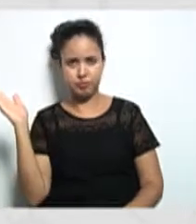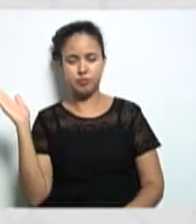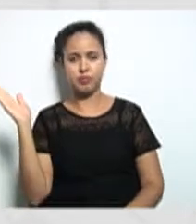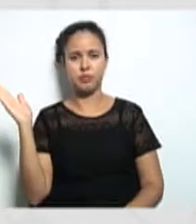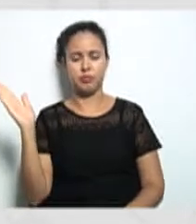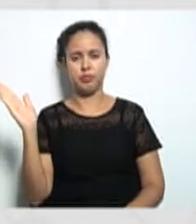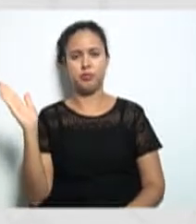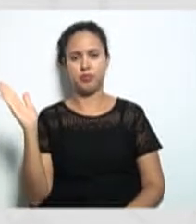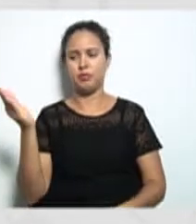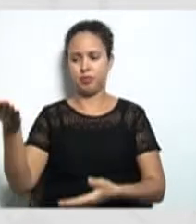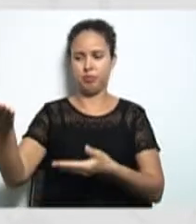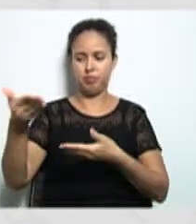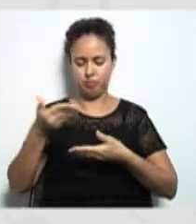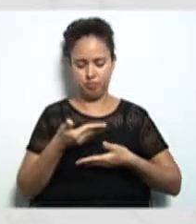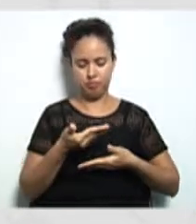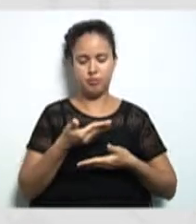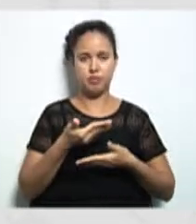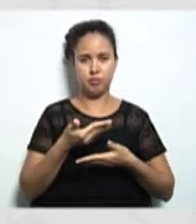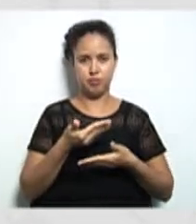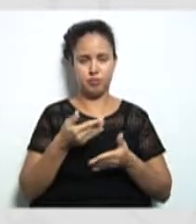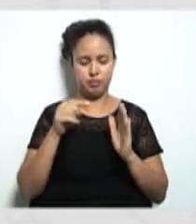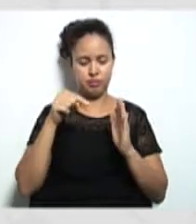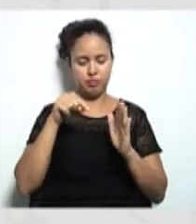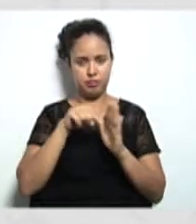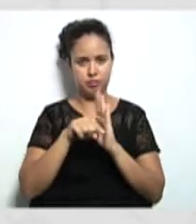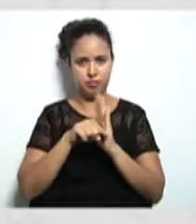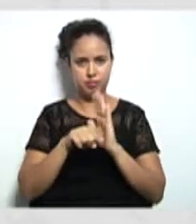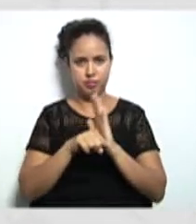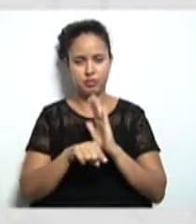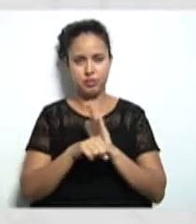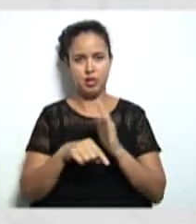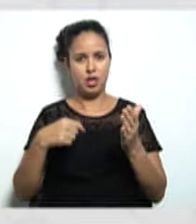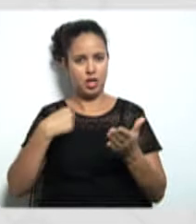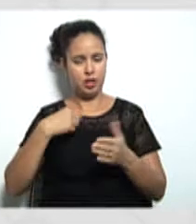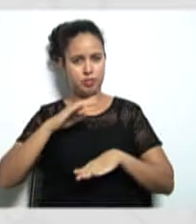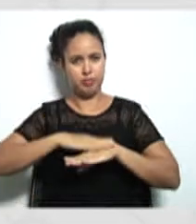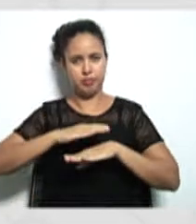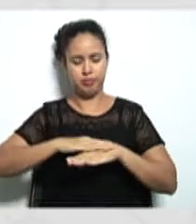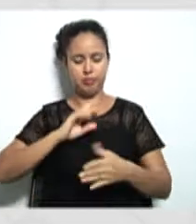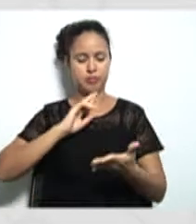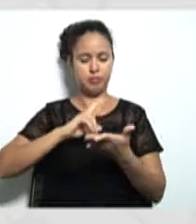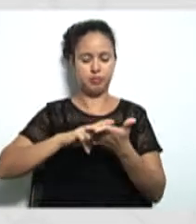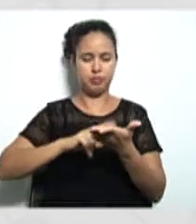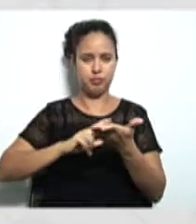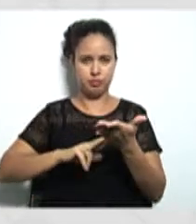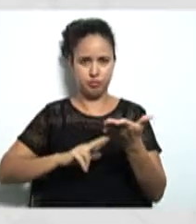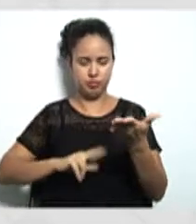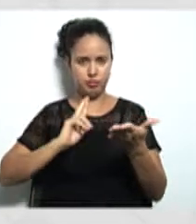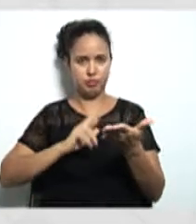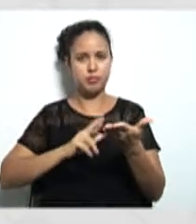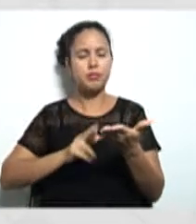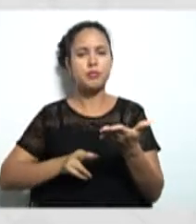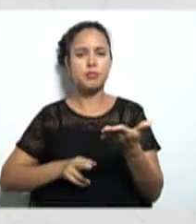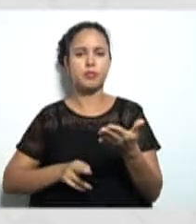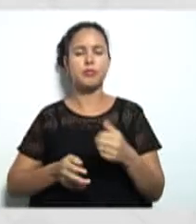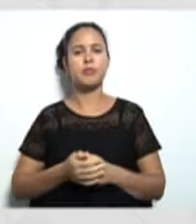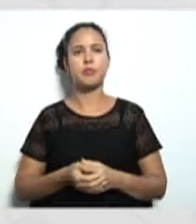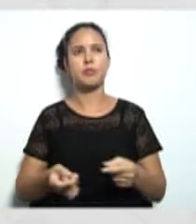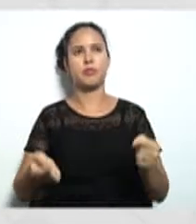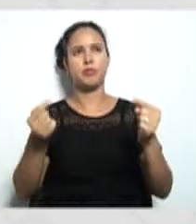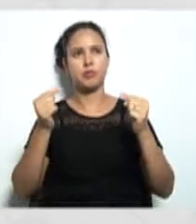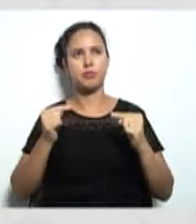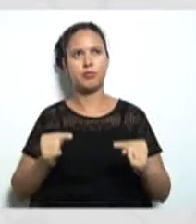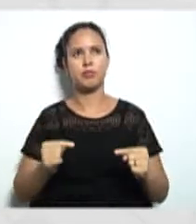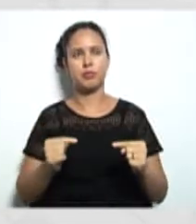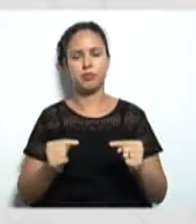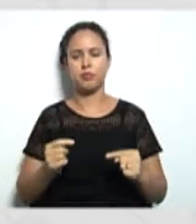eu, respondente, estarei, né, resolvendo essas questões, pontuando, assinalando. A entrevista, que é